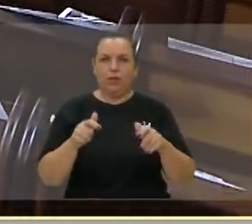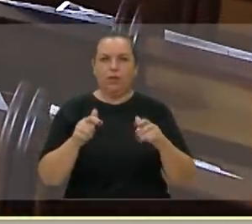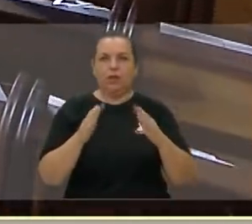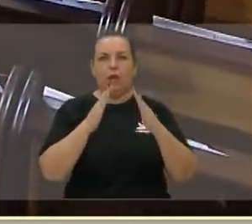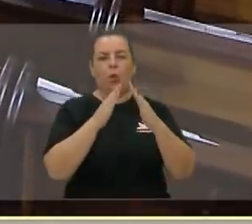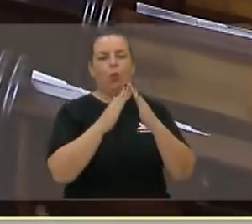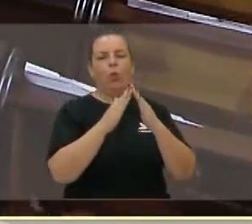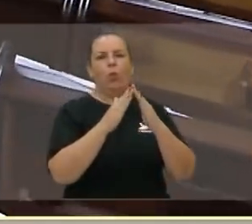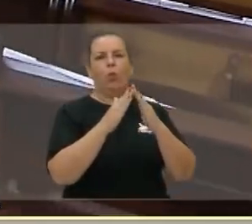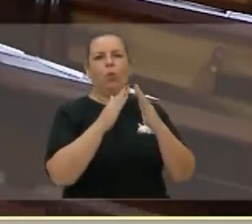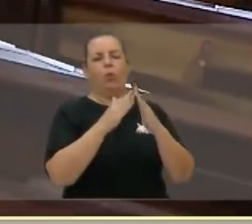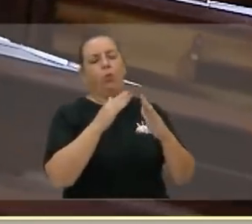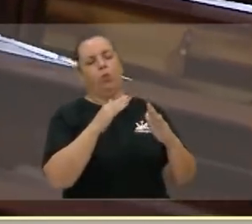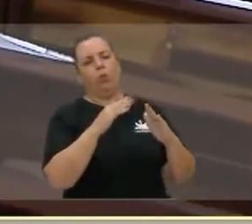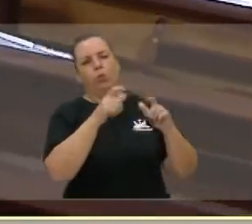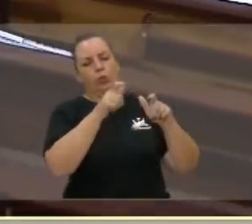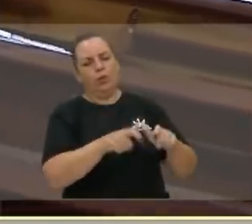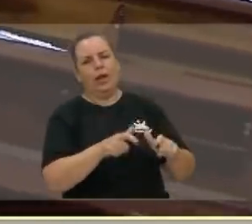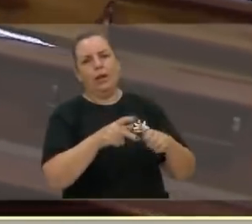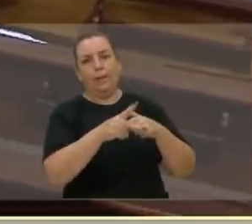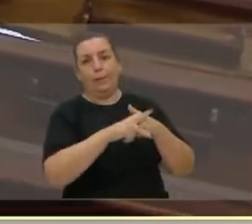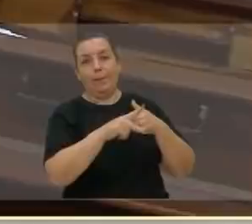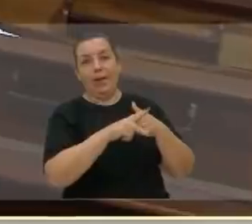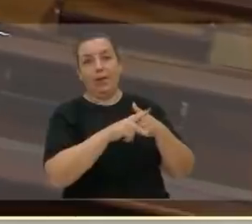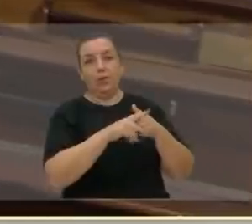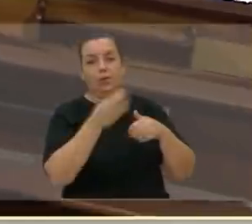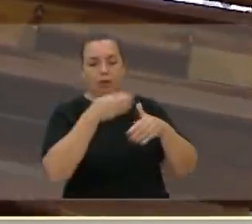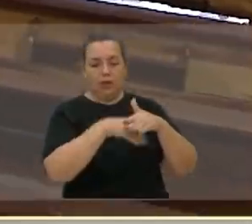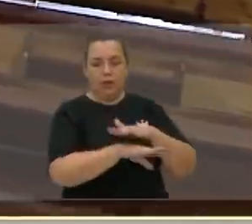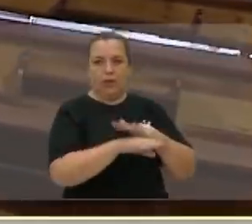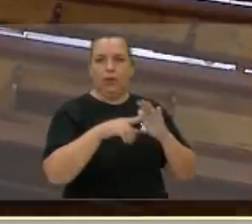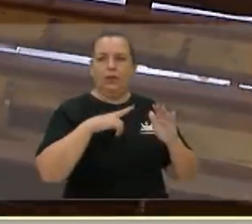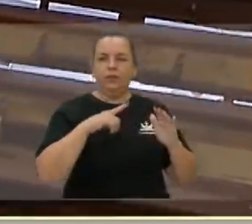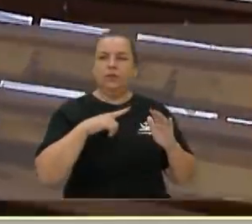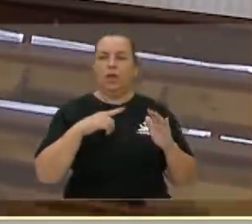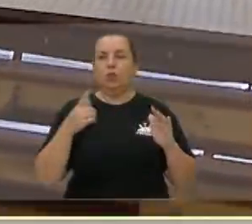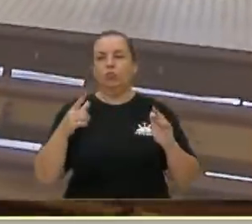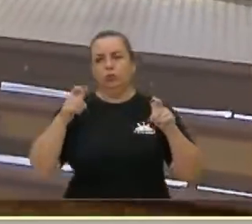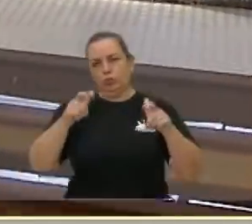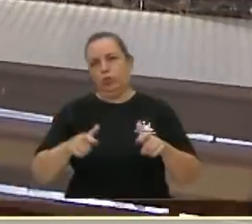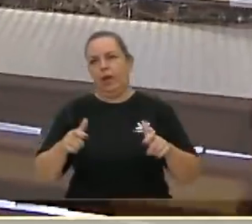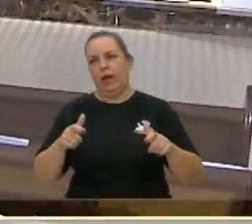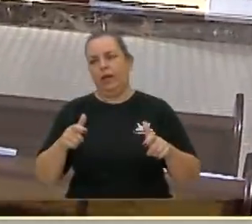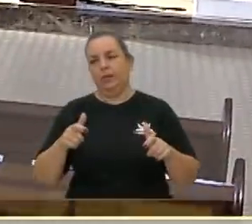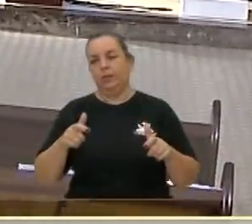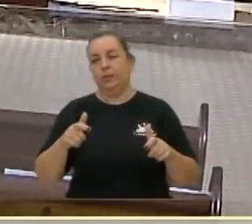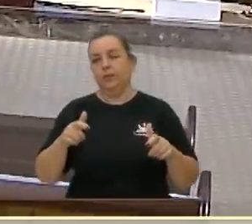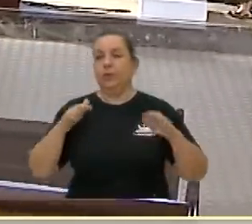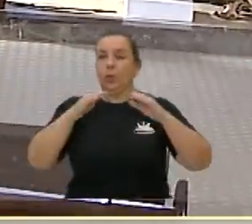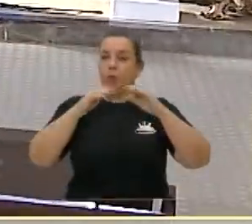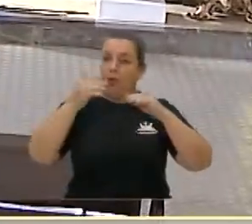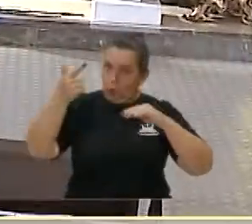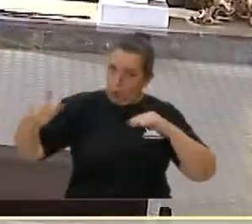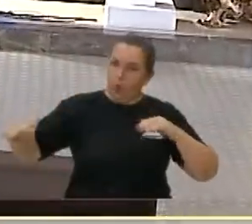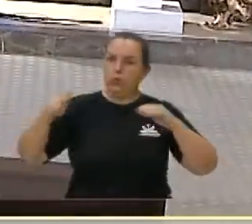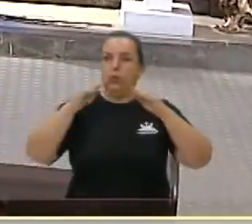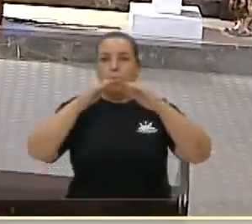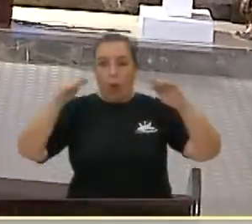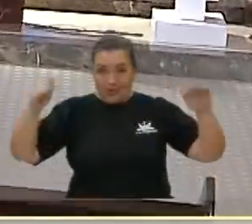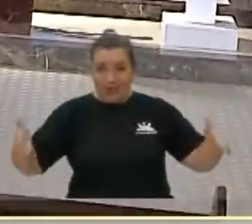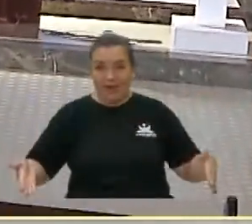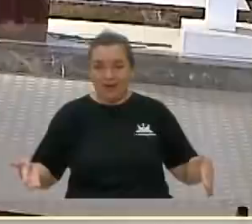Pedro, tem uma nave interior, ou melhor, tem um altar